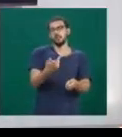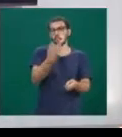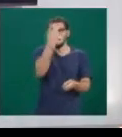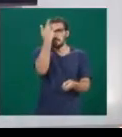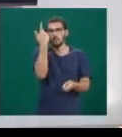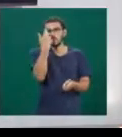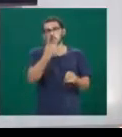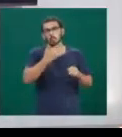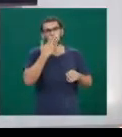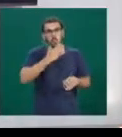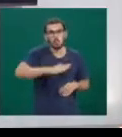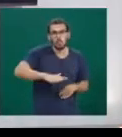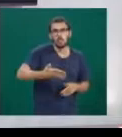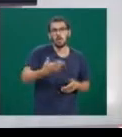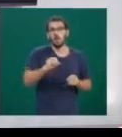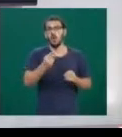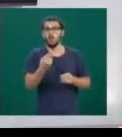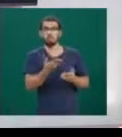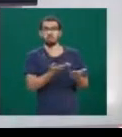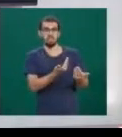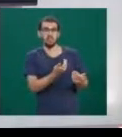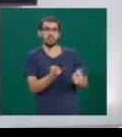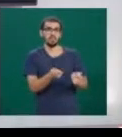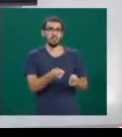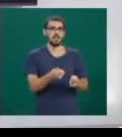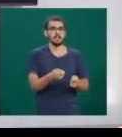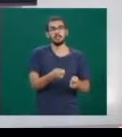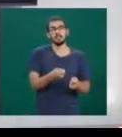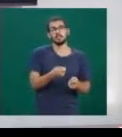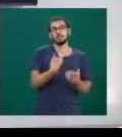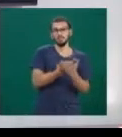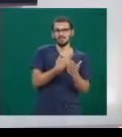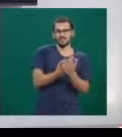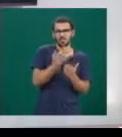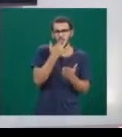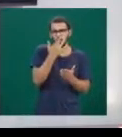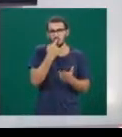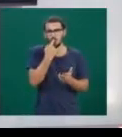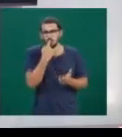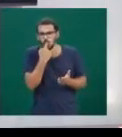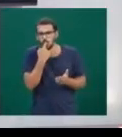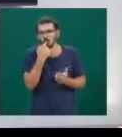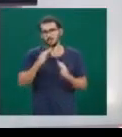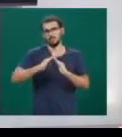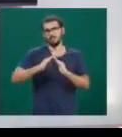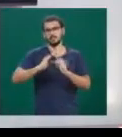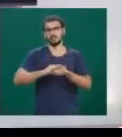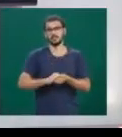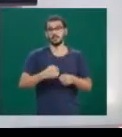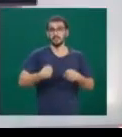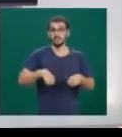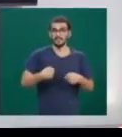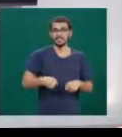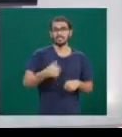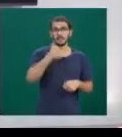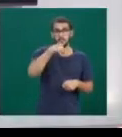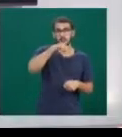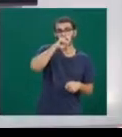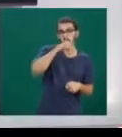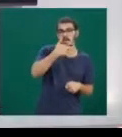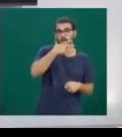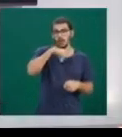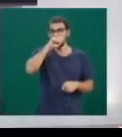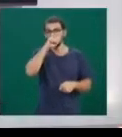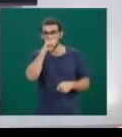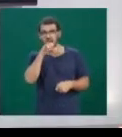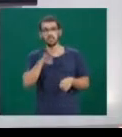adolescente estude na escola mais próxima de casa. O menor de idade deve ir acompanhado dos pais a alguma escola da rede